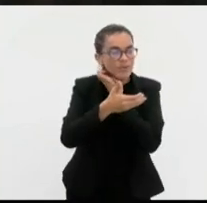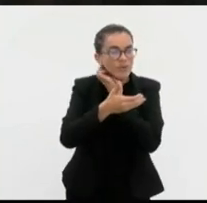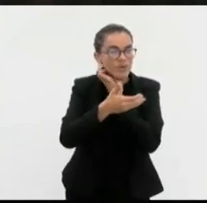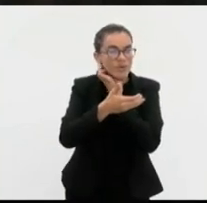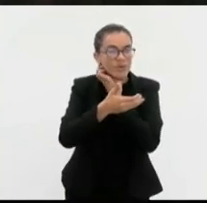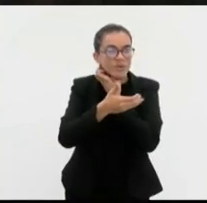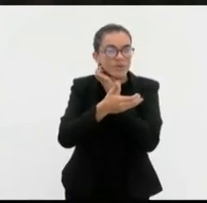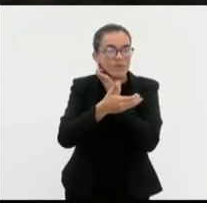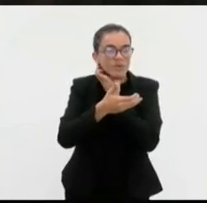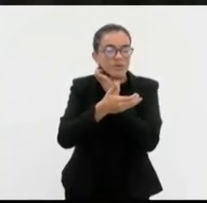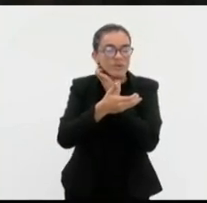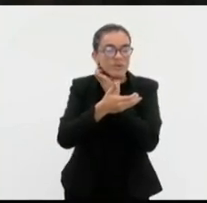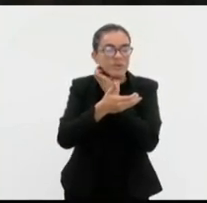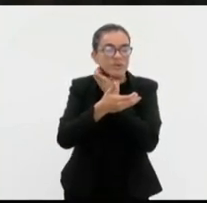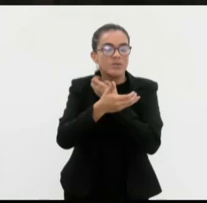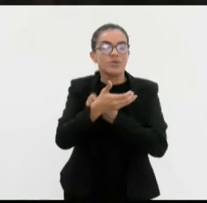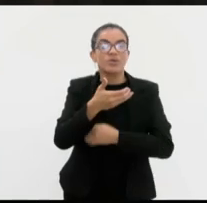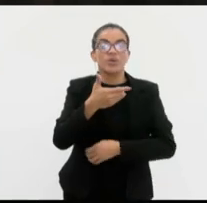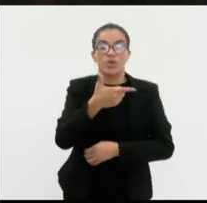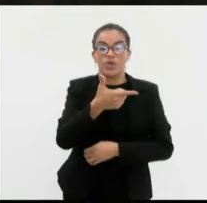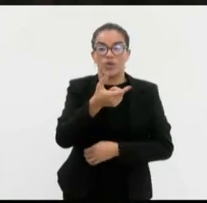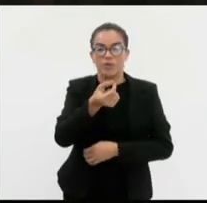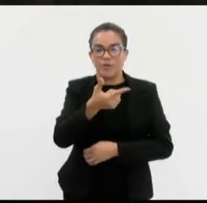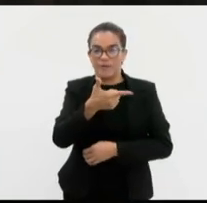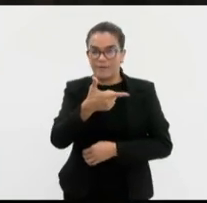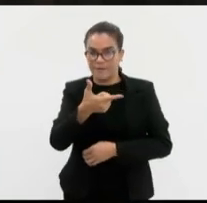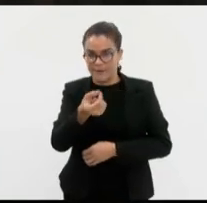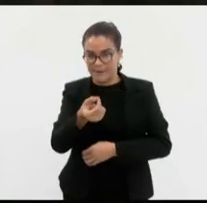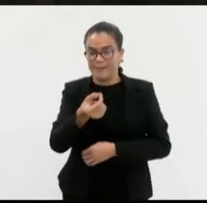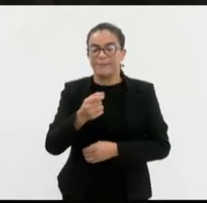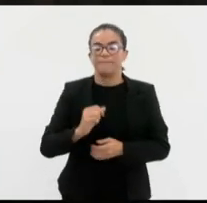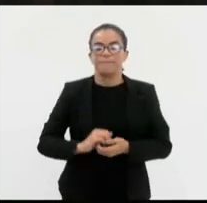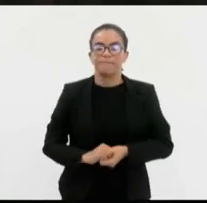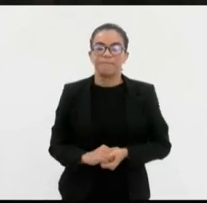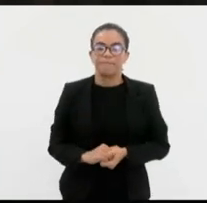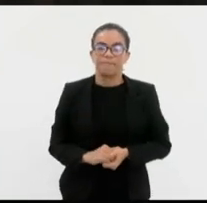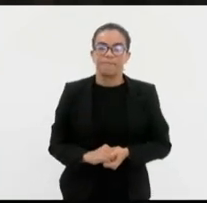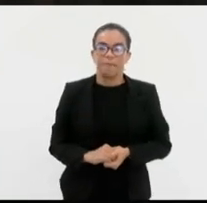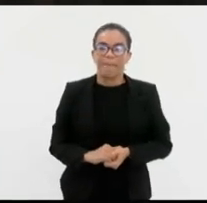Dezembro de 2020